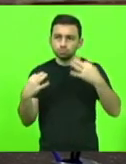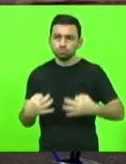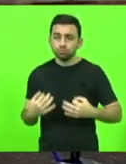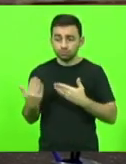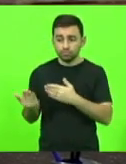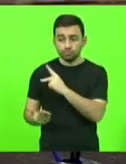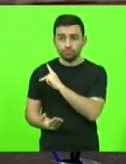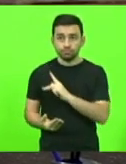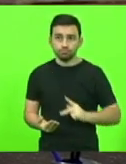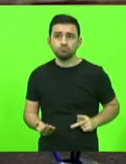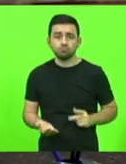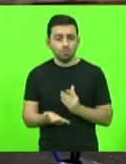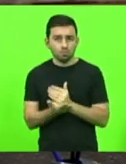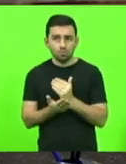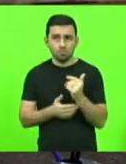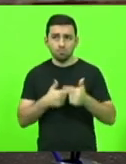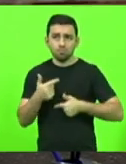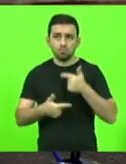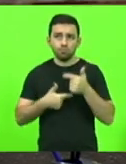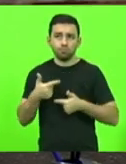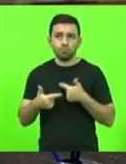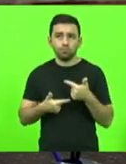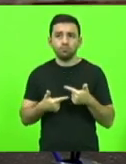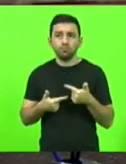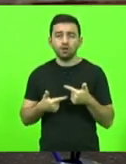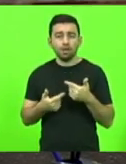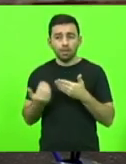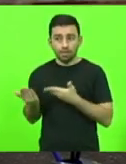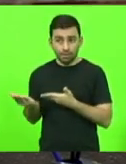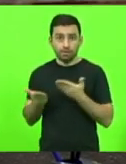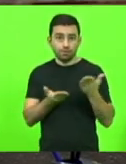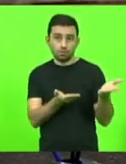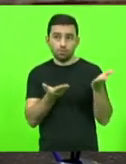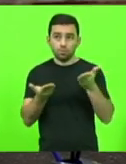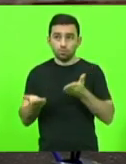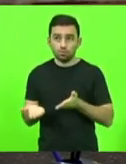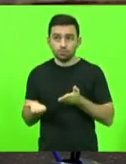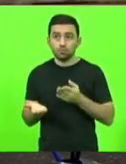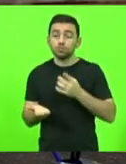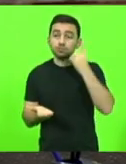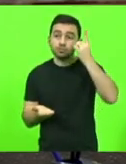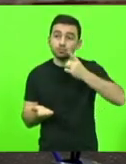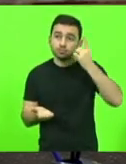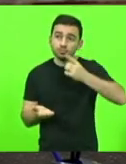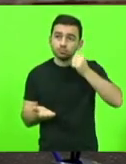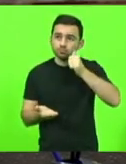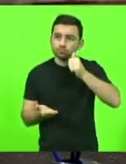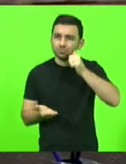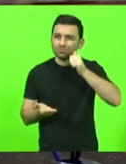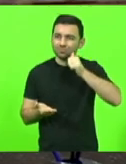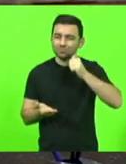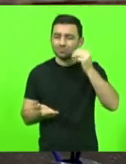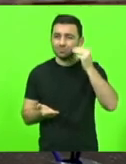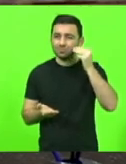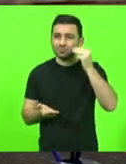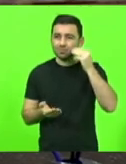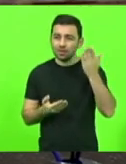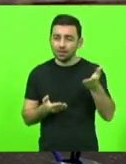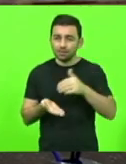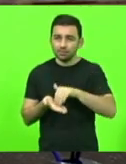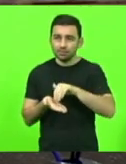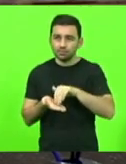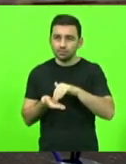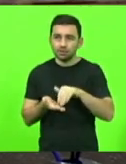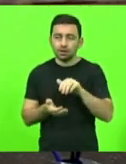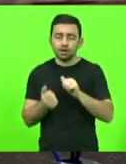presidente declarou abertos os trabalhos e convidou a senhora deputada Marlene Fengler para, como secretário,